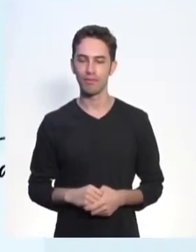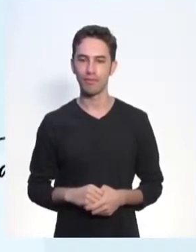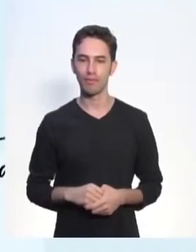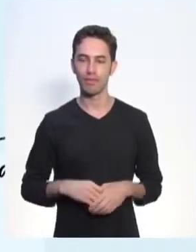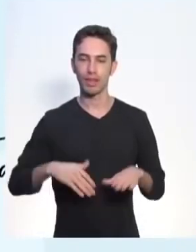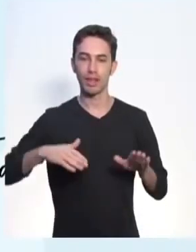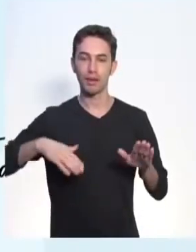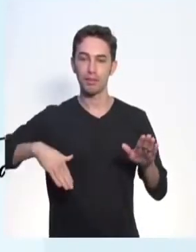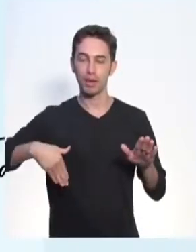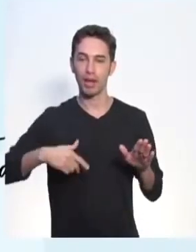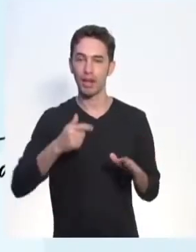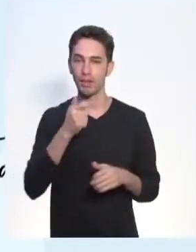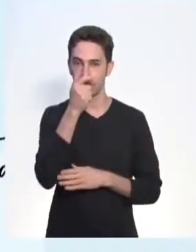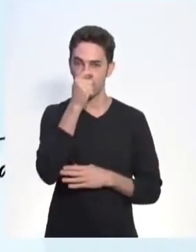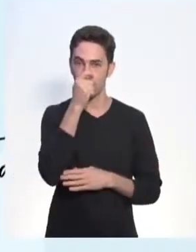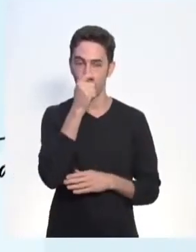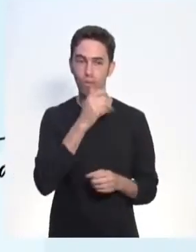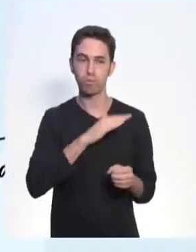Peguei. Então, deixa eu apagar.